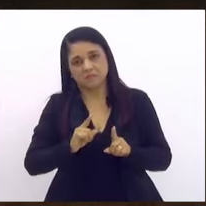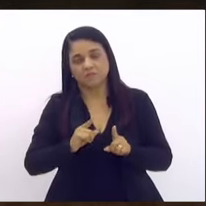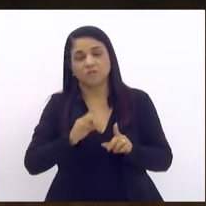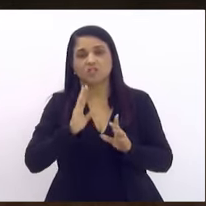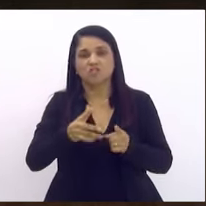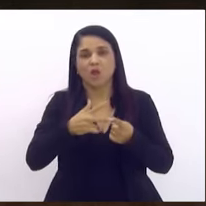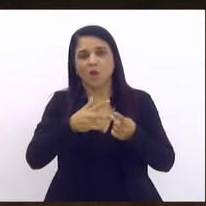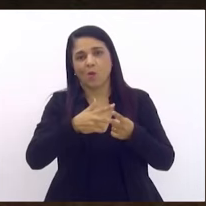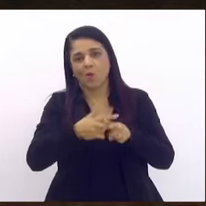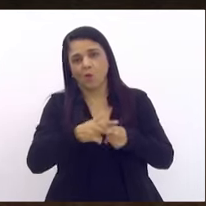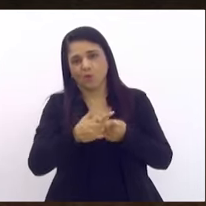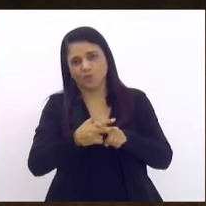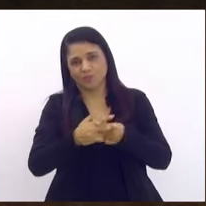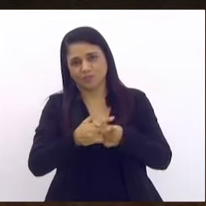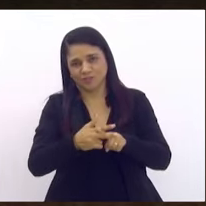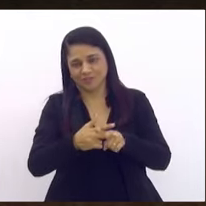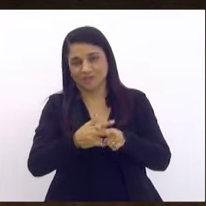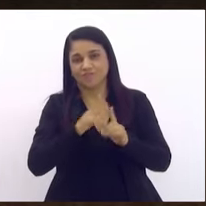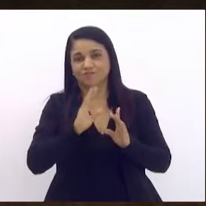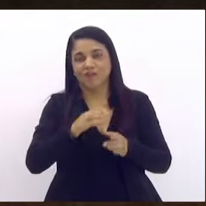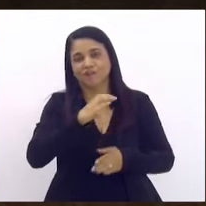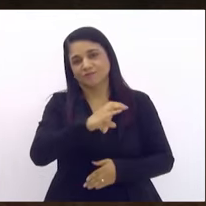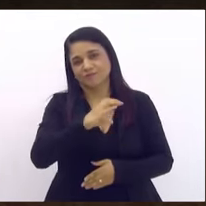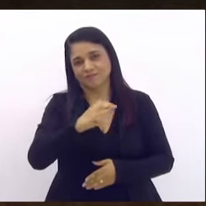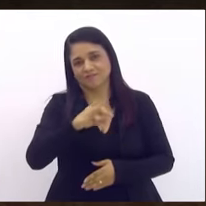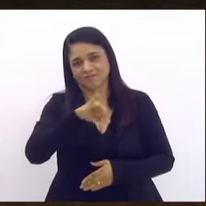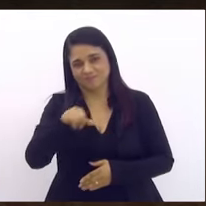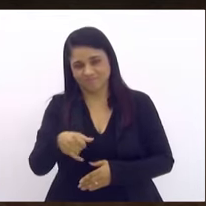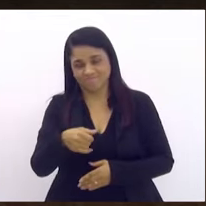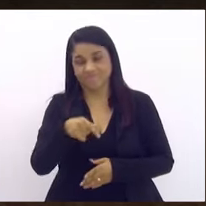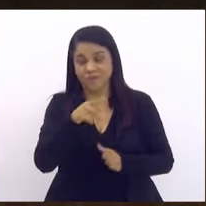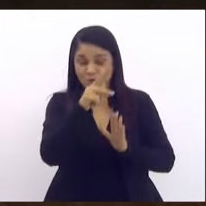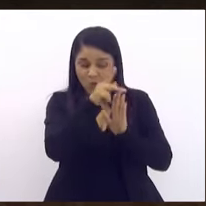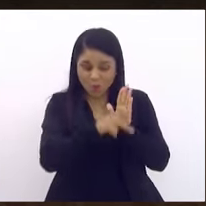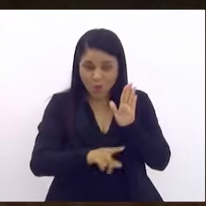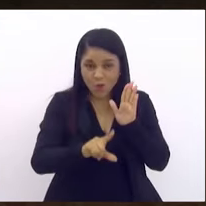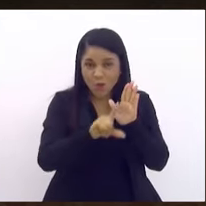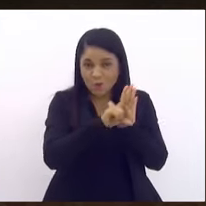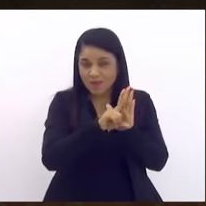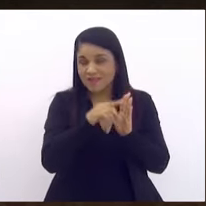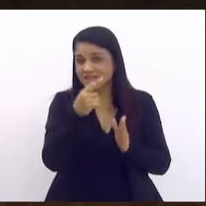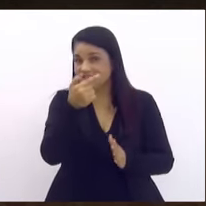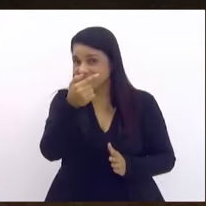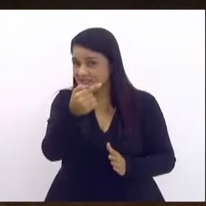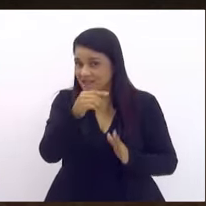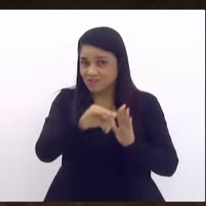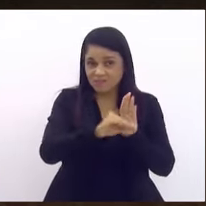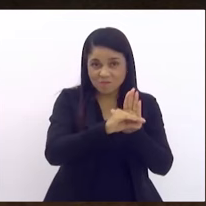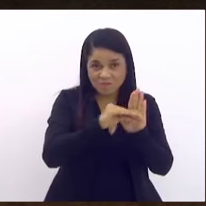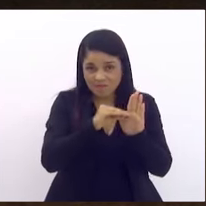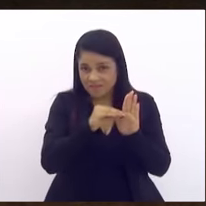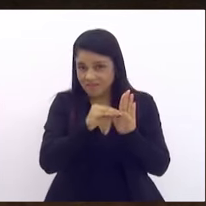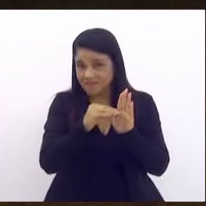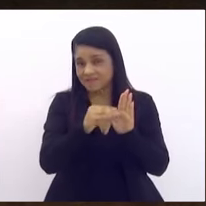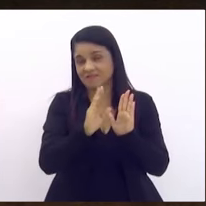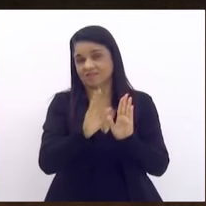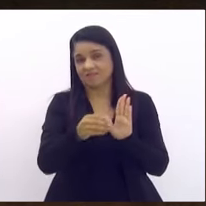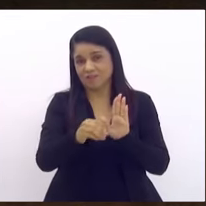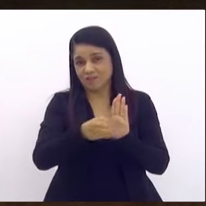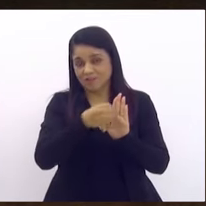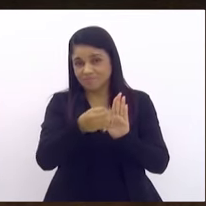alteradas no parecer da ccj então um projeto extenso desse que tem sete emendas a ccj